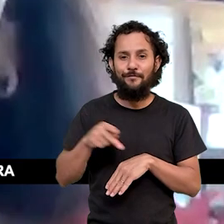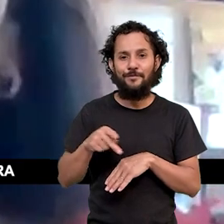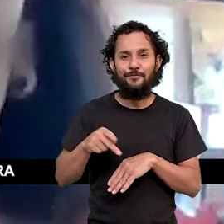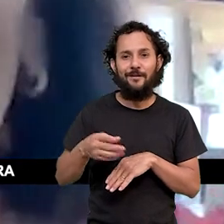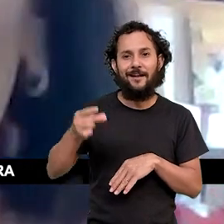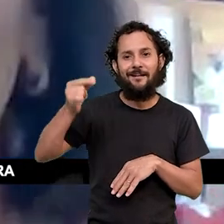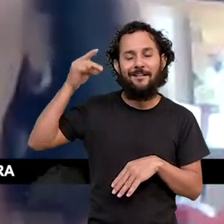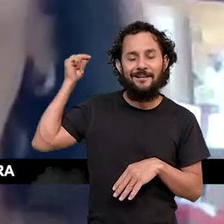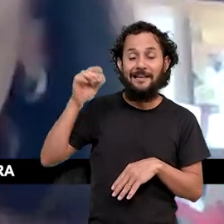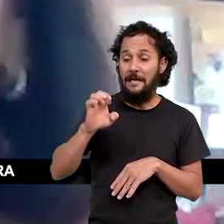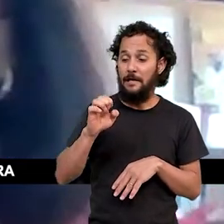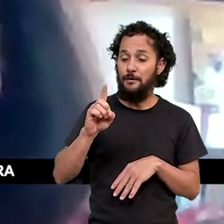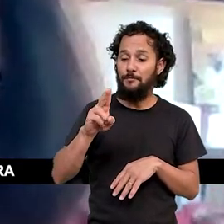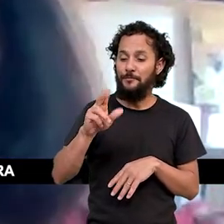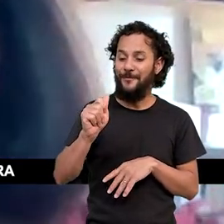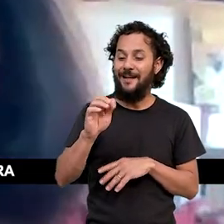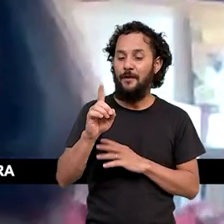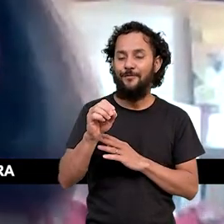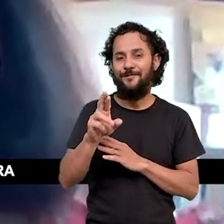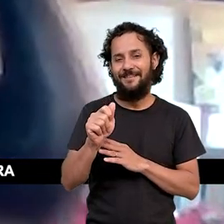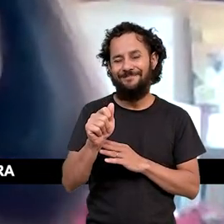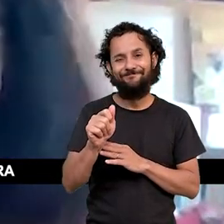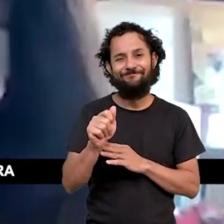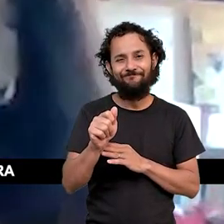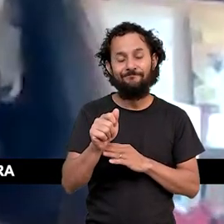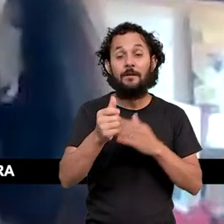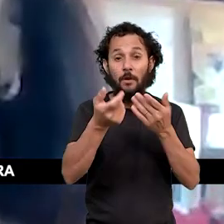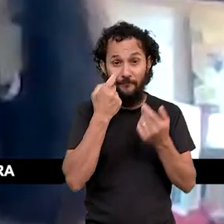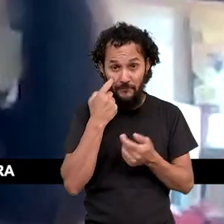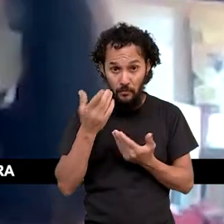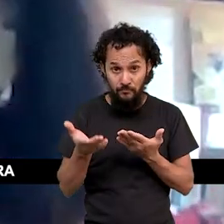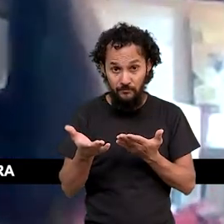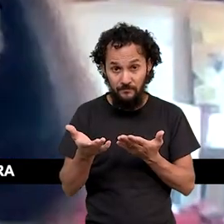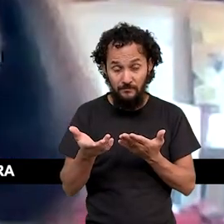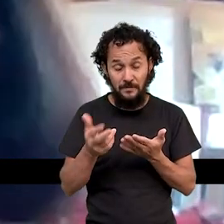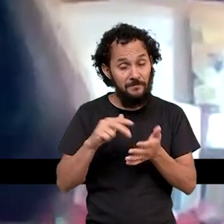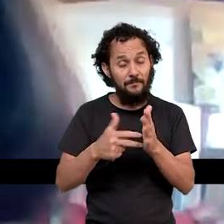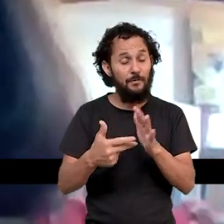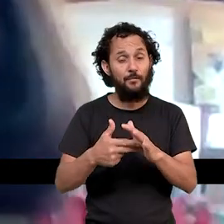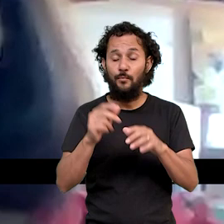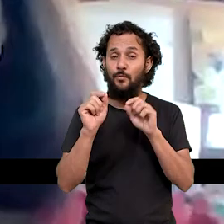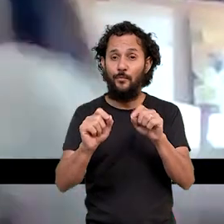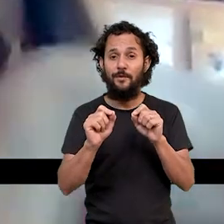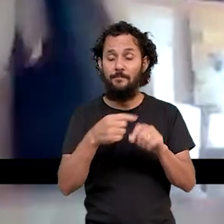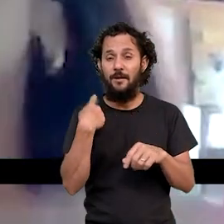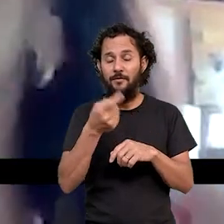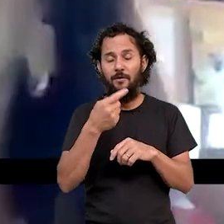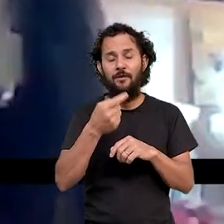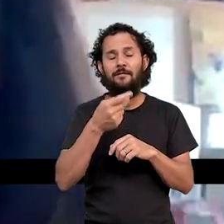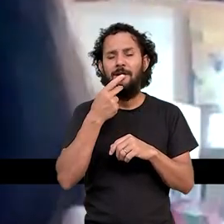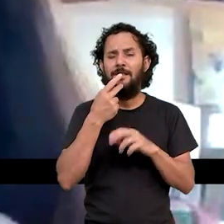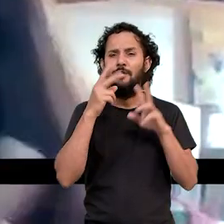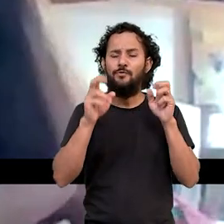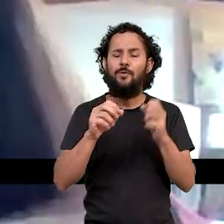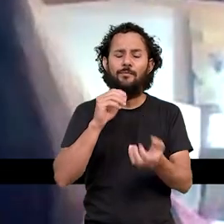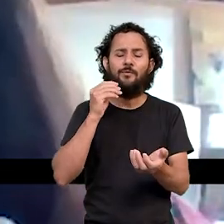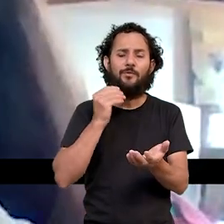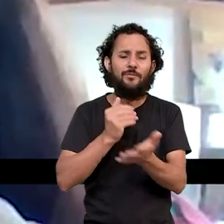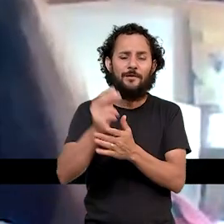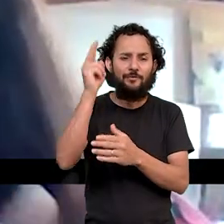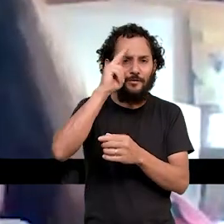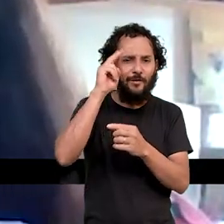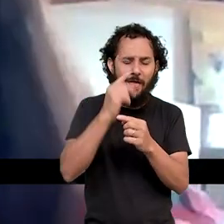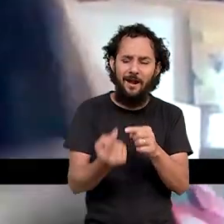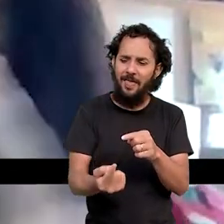elas assumiram. Tá? Então, vejam, isso aí só para a gente assim, retratar esse começo